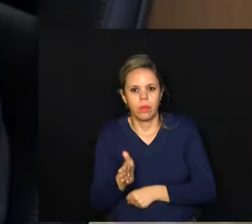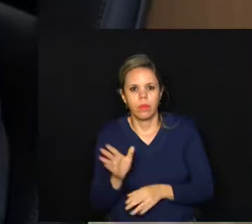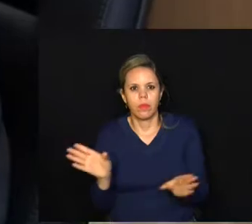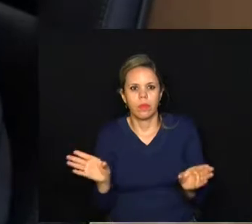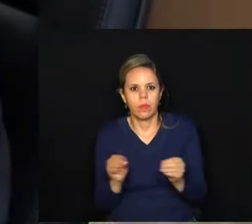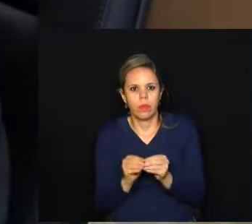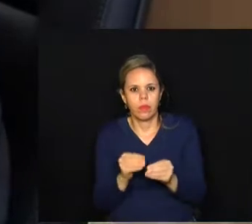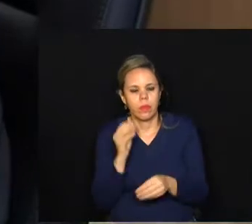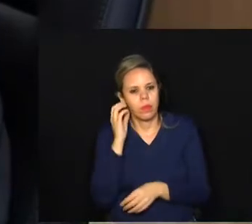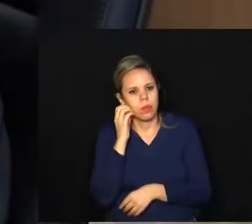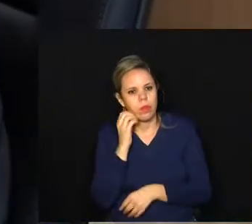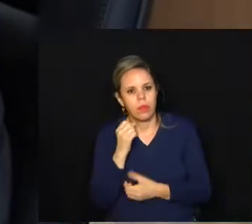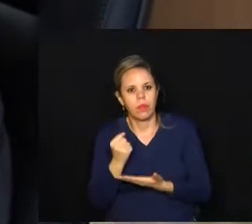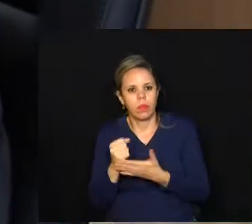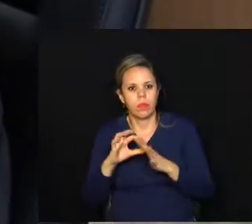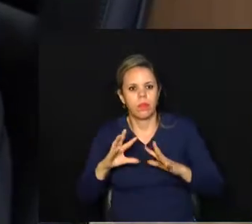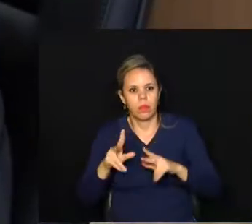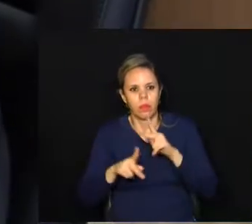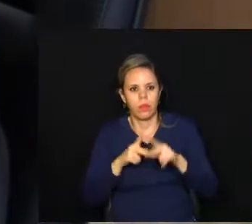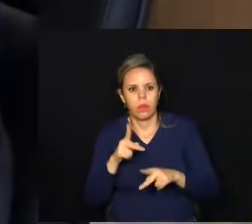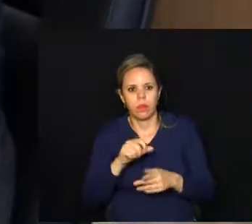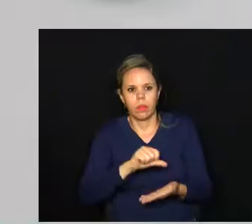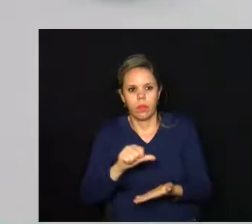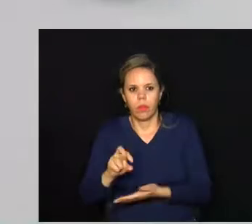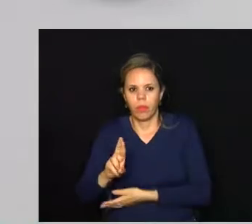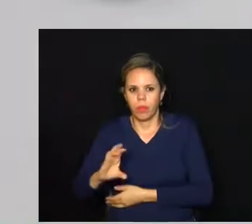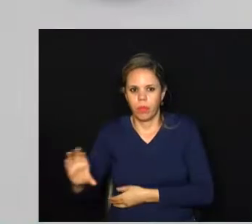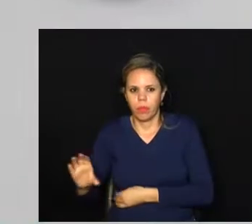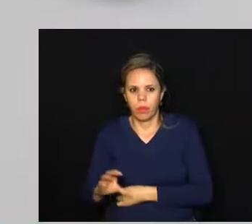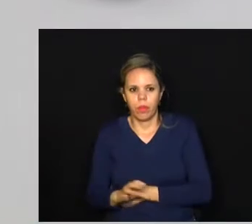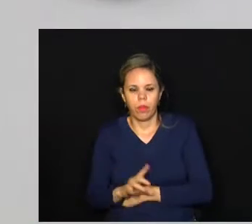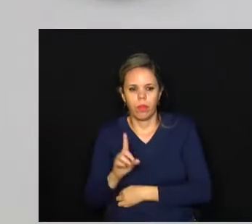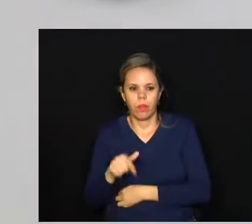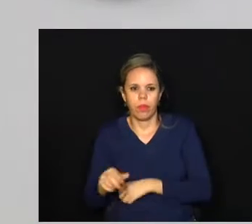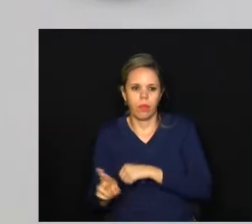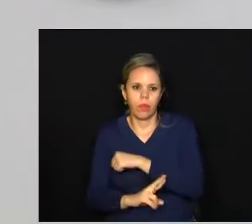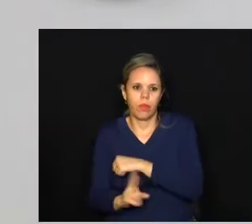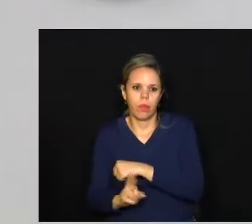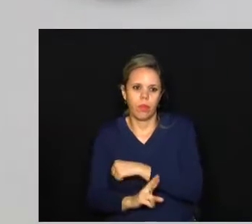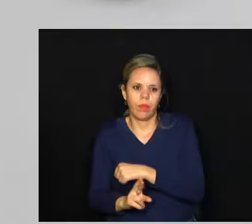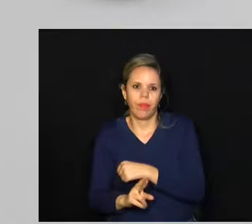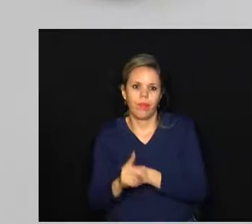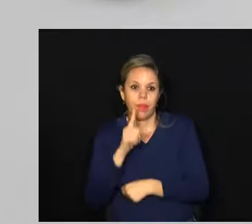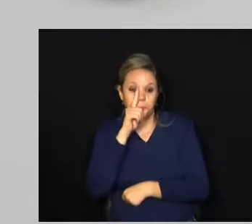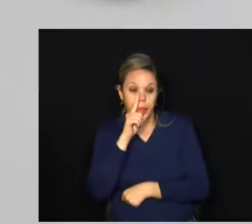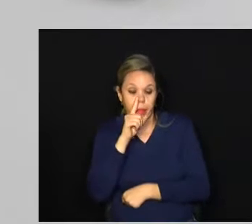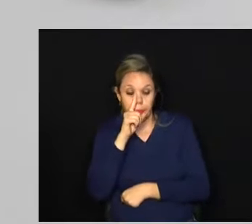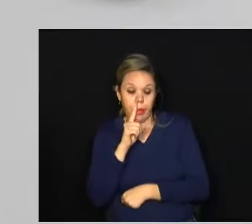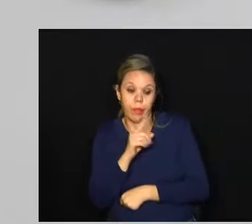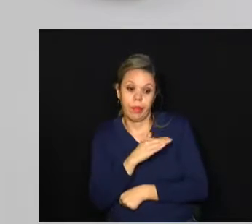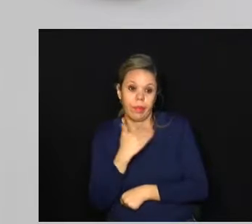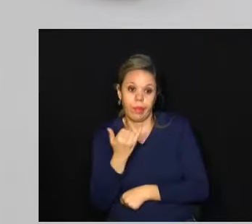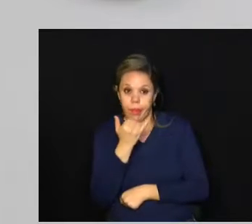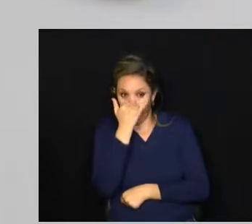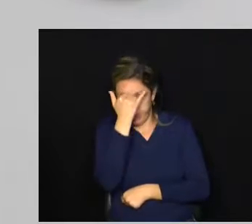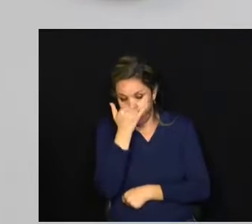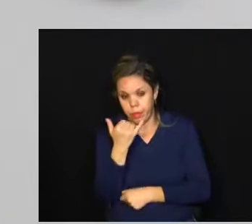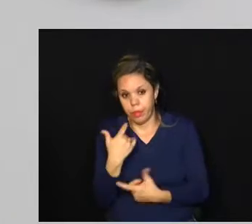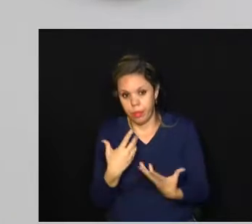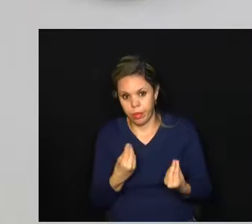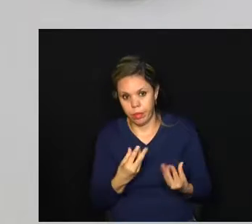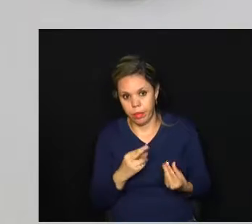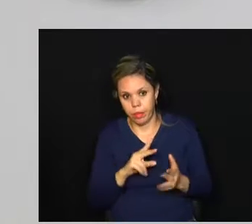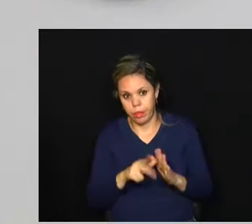concluída para o bem de toda a região metropolitana, que é uma rodovia da morte, né? Vamos dizer assim, uma rodovia onde temos